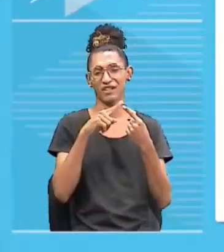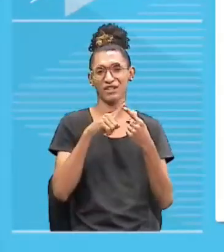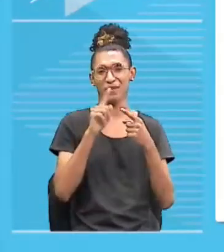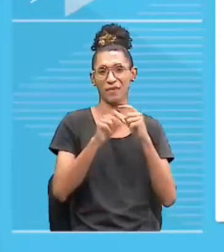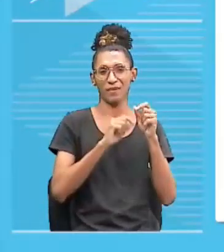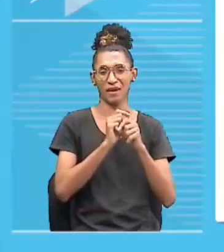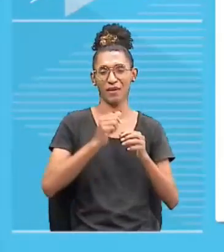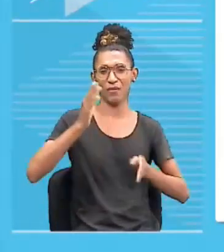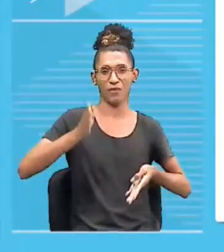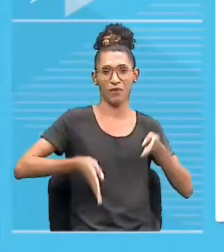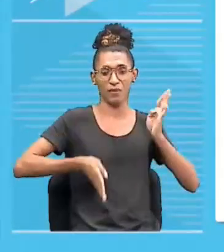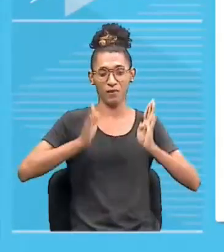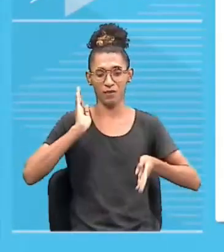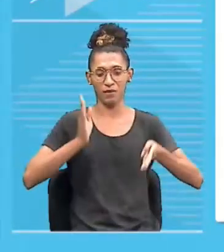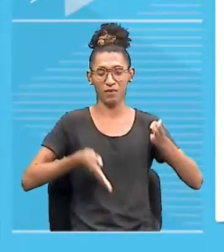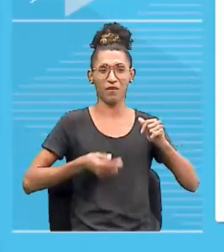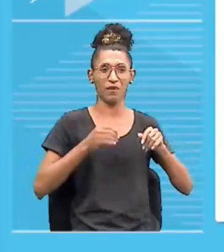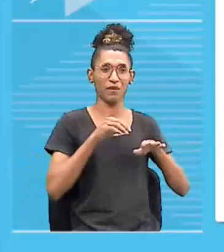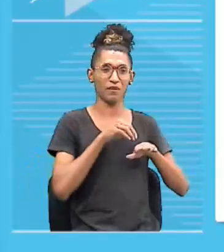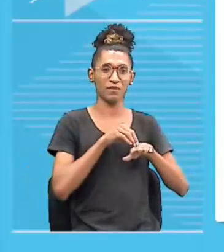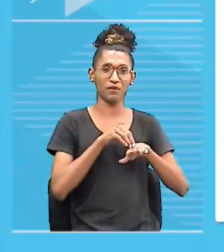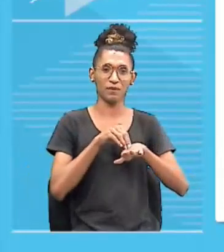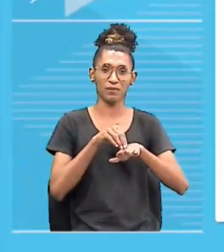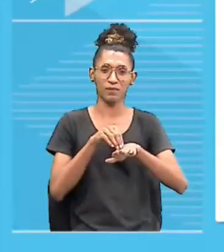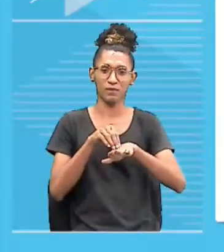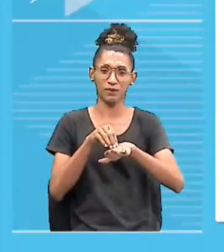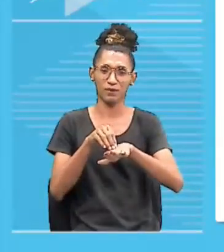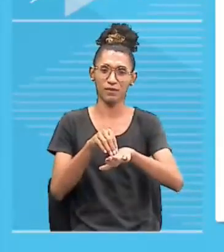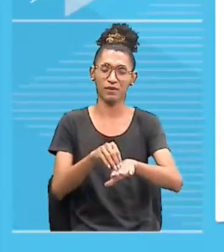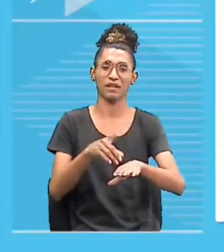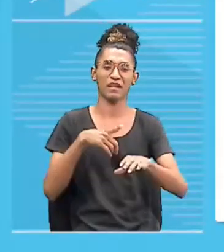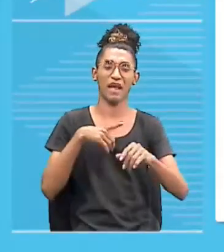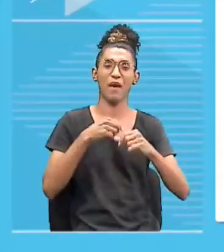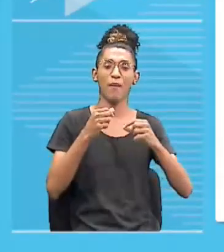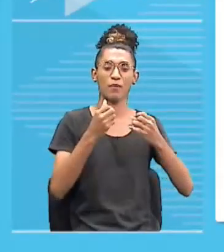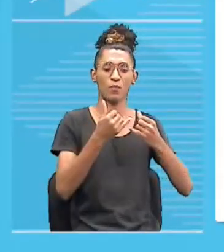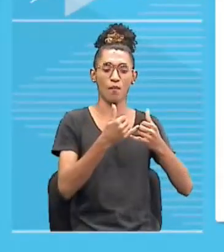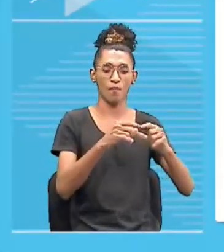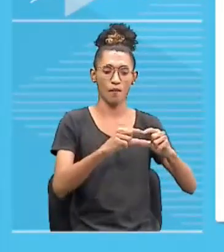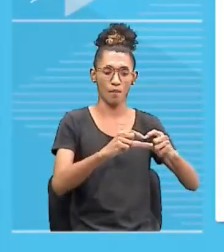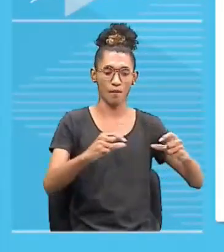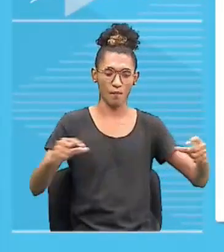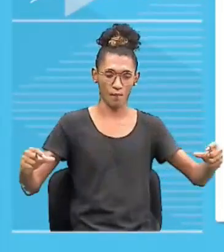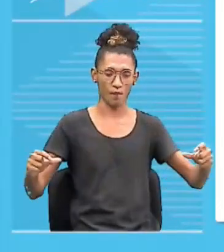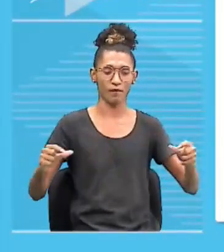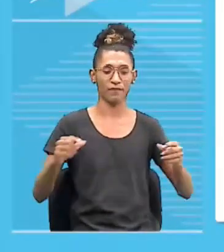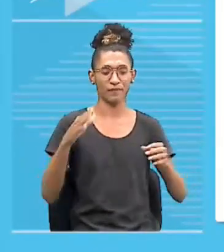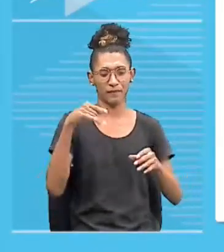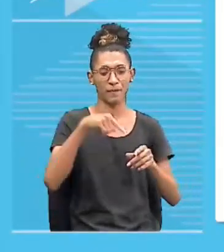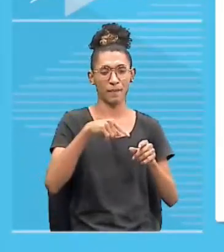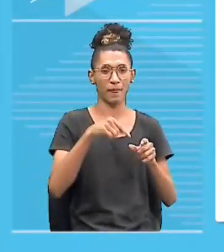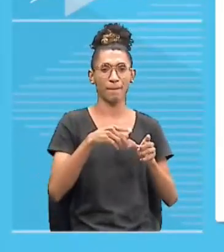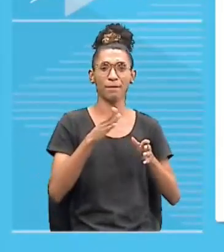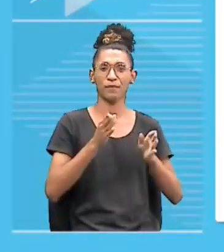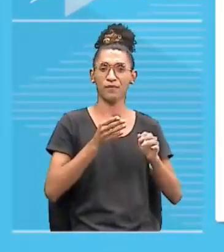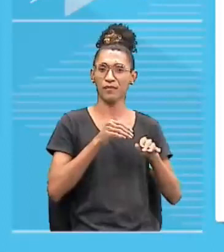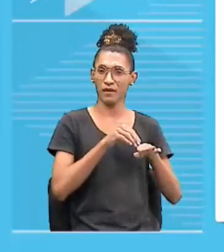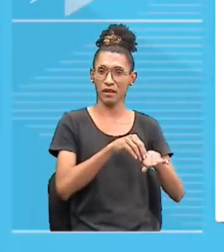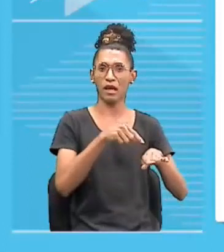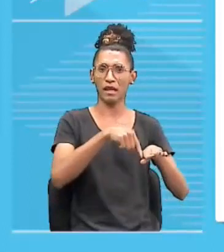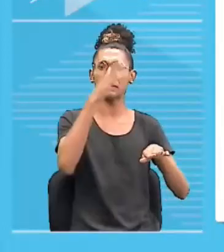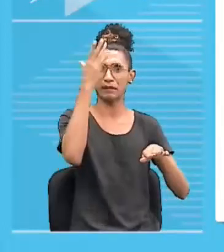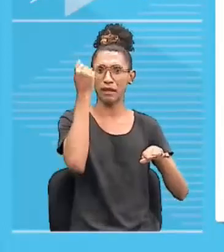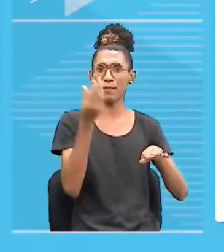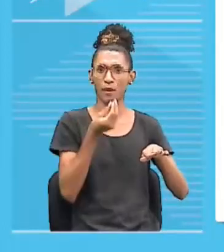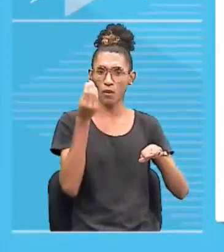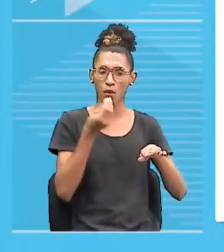robôs seguidores de linha. Tem uma linha no chão das fábricas e eles sabem por onde eles devem